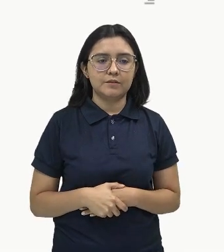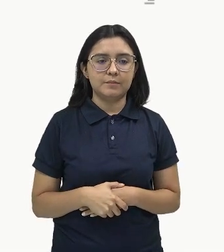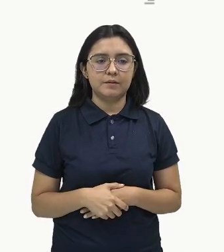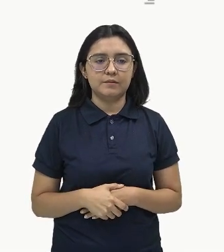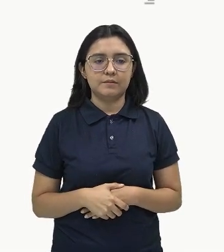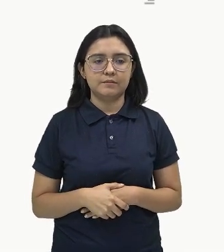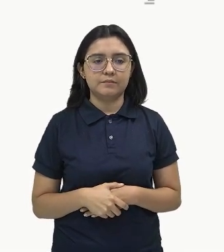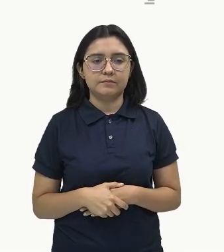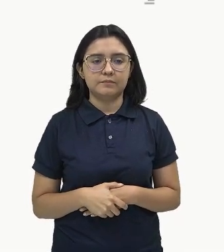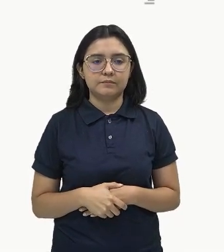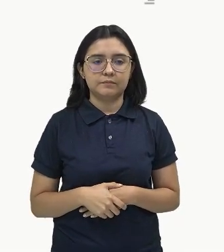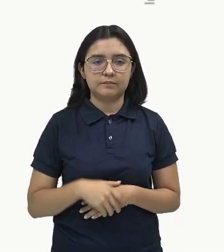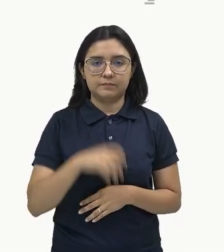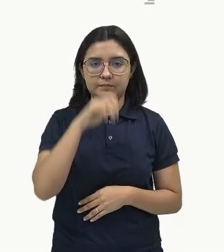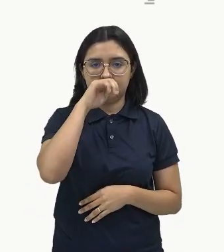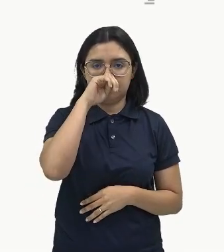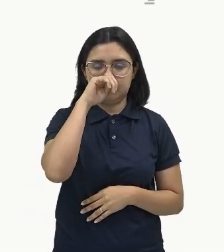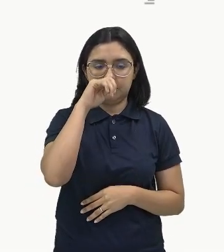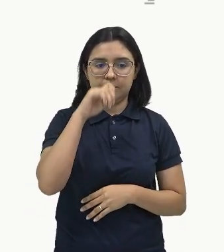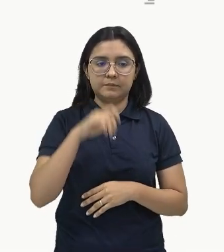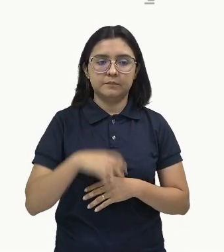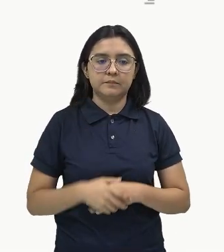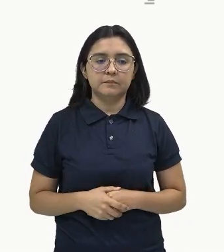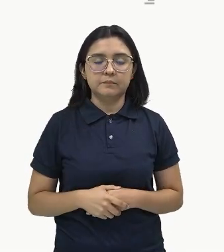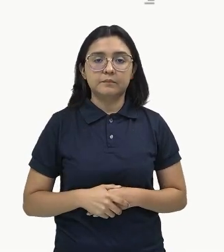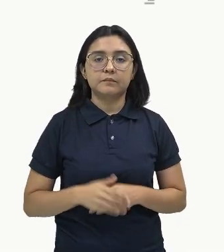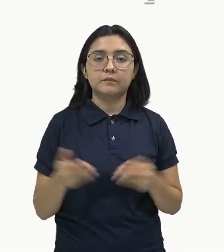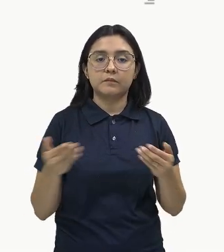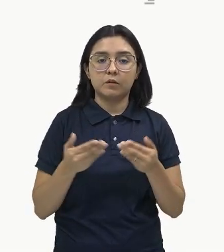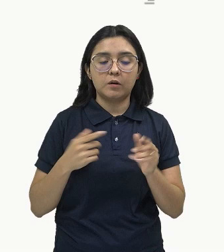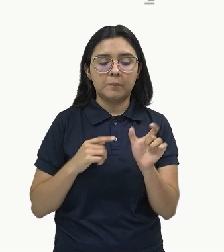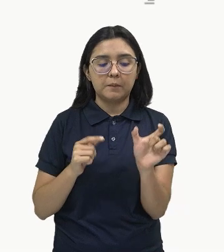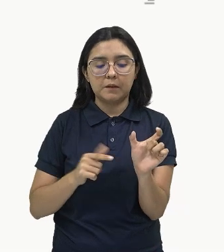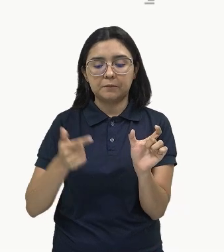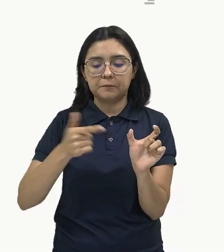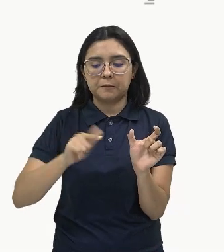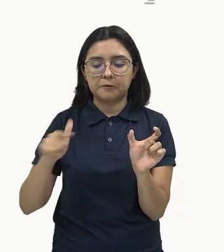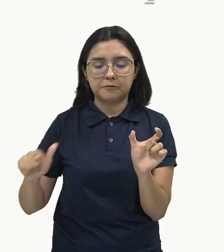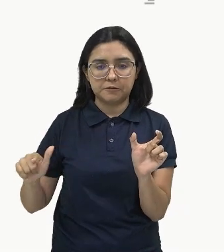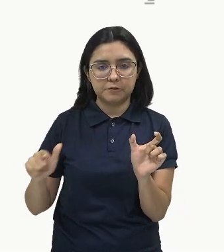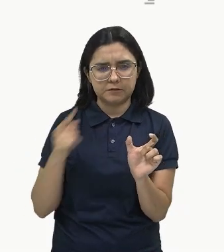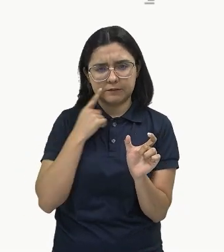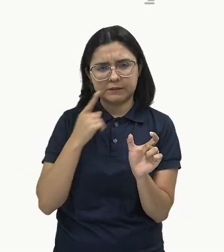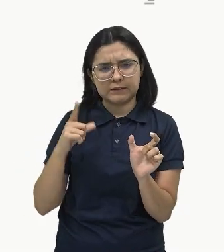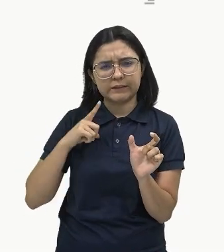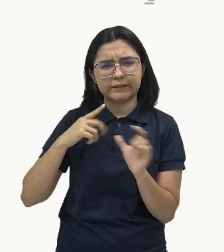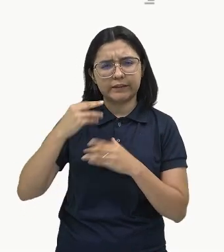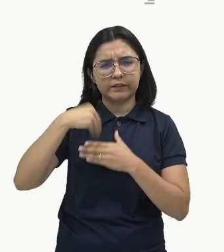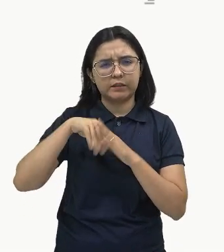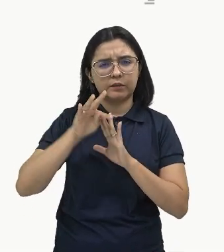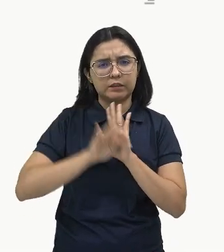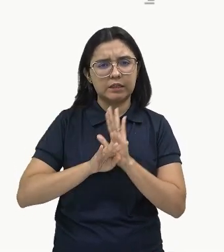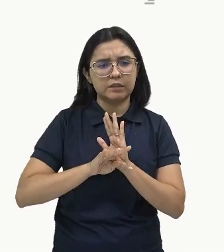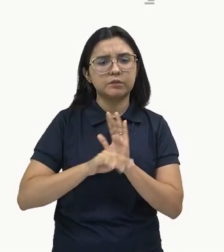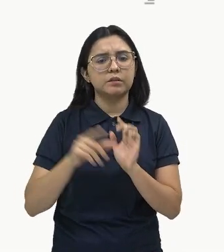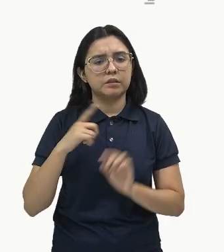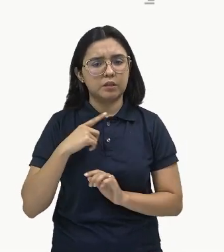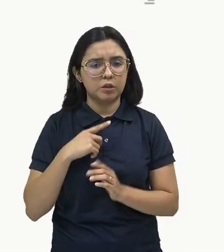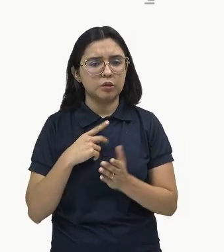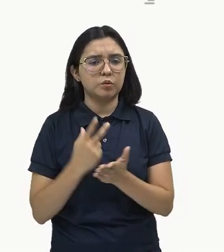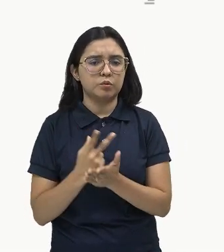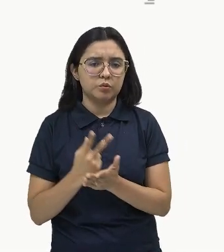Próximo pedacinho do nosso texto, nós vamos ver as palavras repetidas. Temos aí, ainda temos economic, não é?